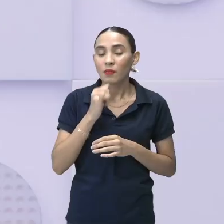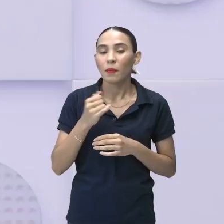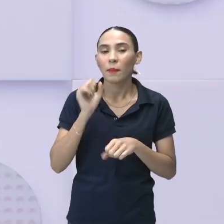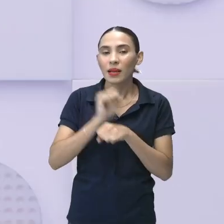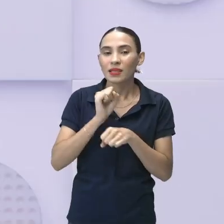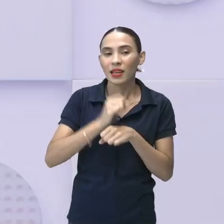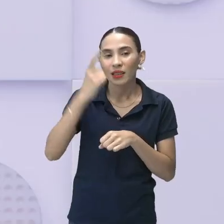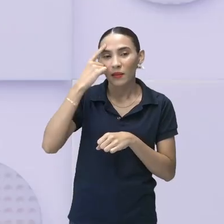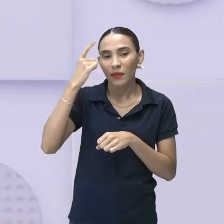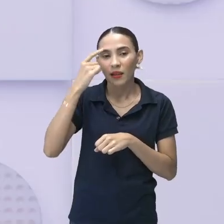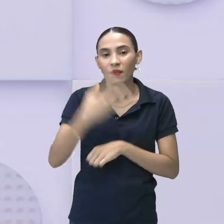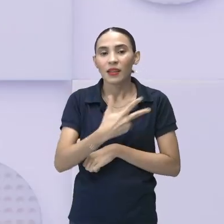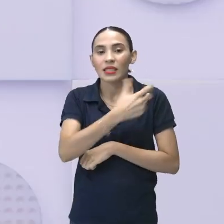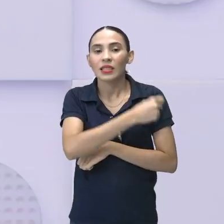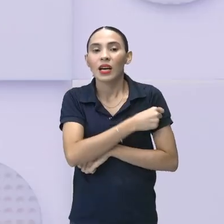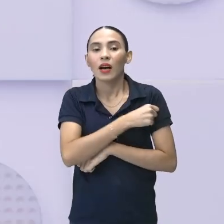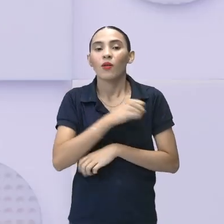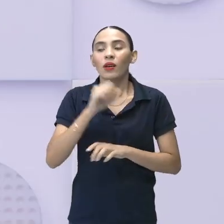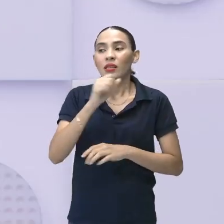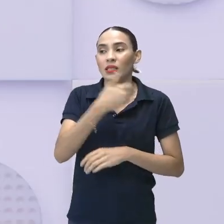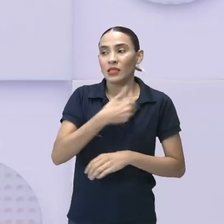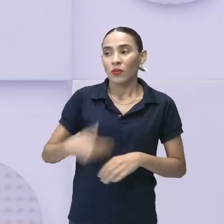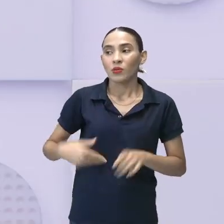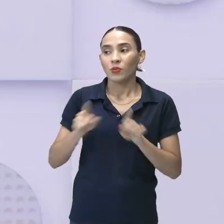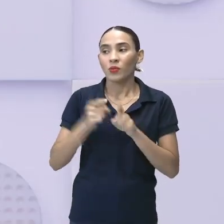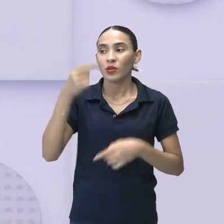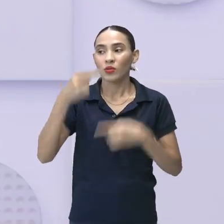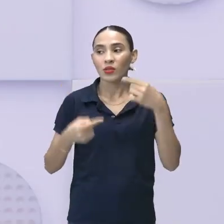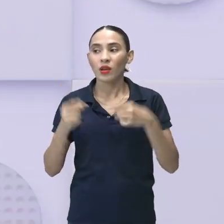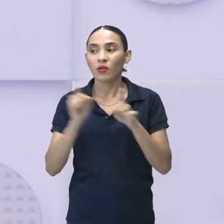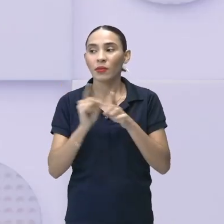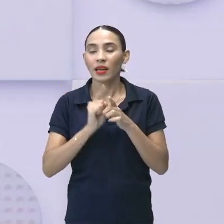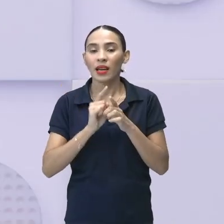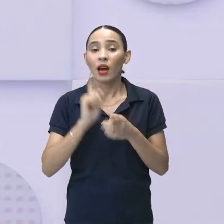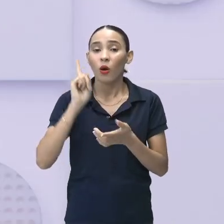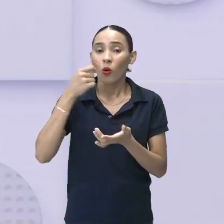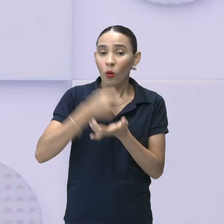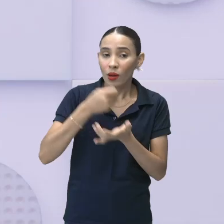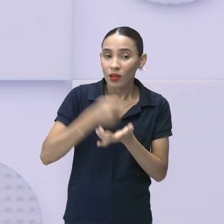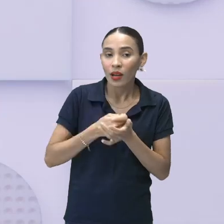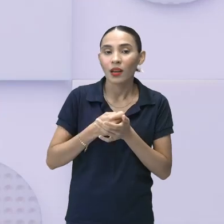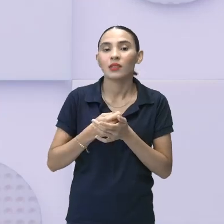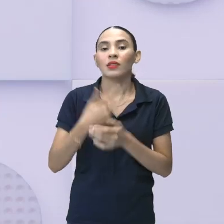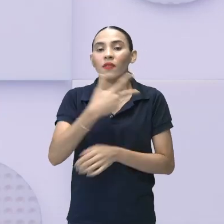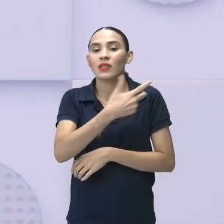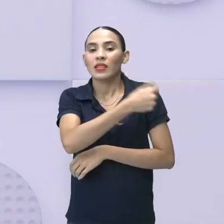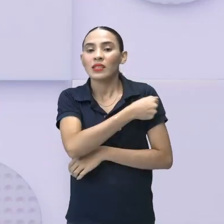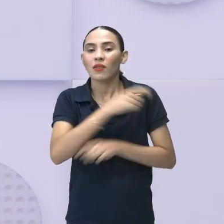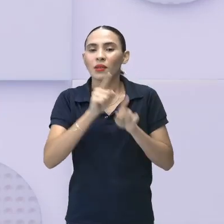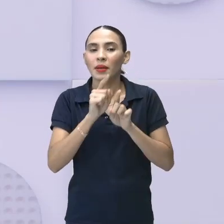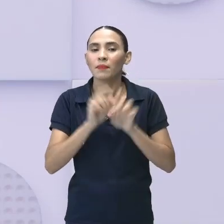sobre direitos individuais versus a responsabilidade coletiva e a ética da coerção, né? Agora, durante